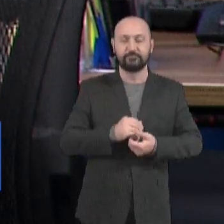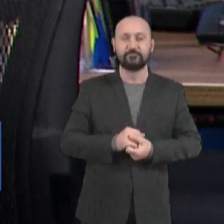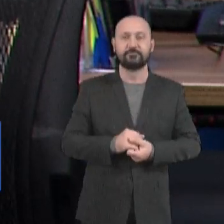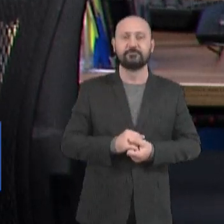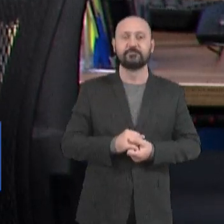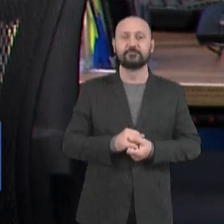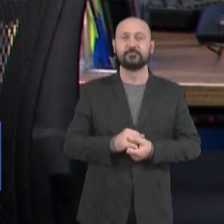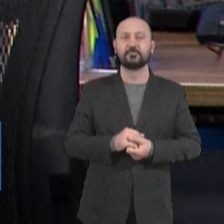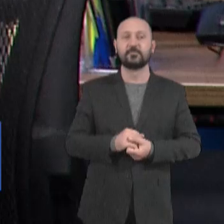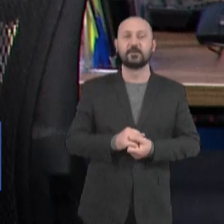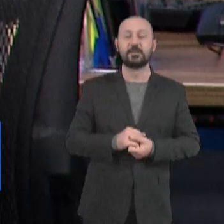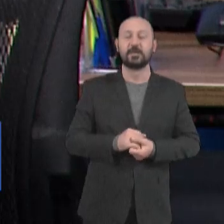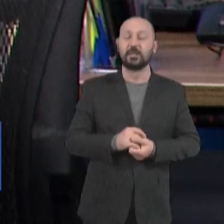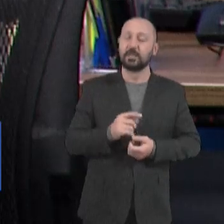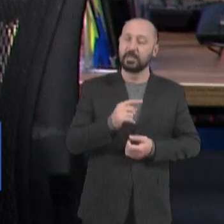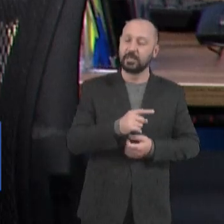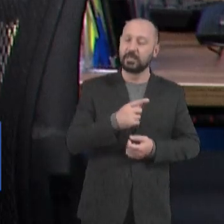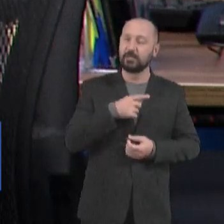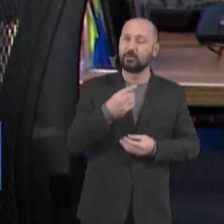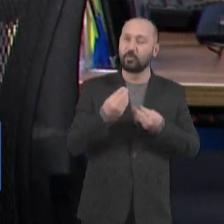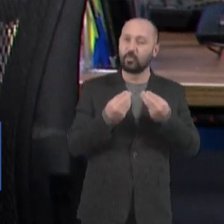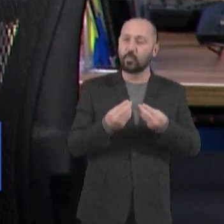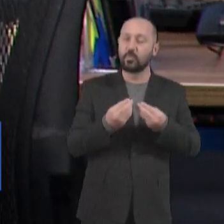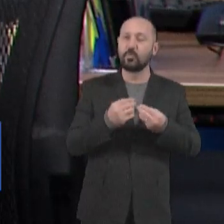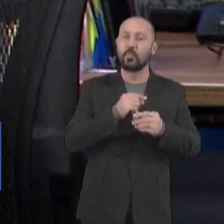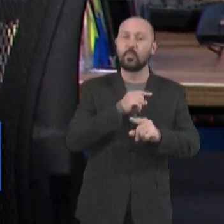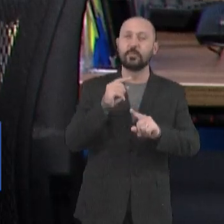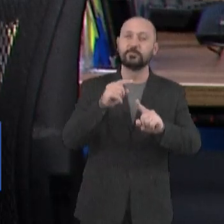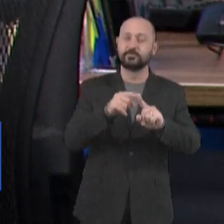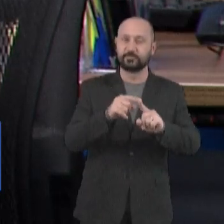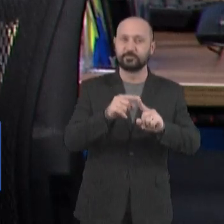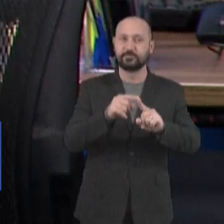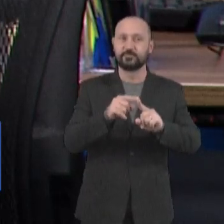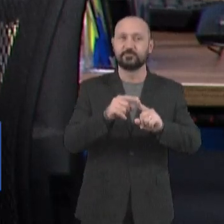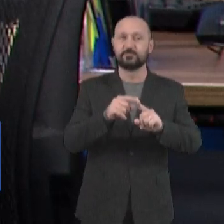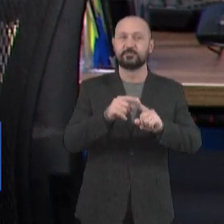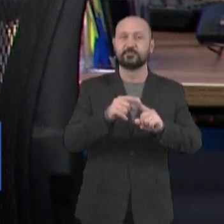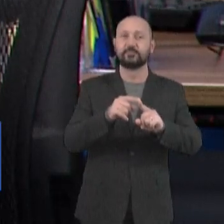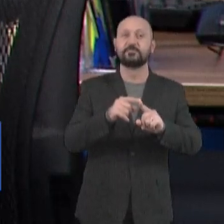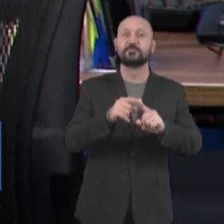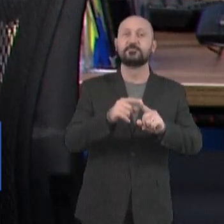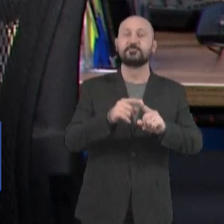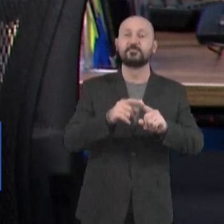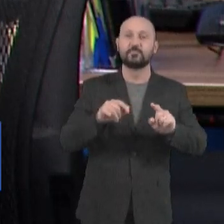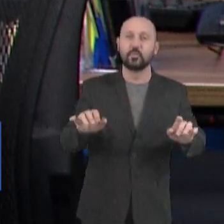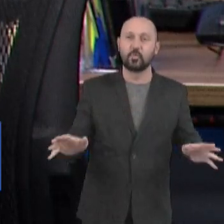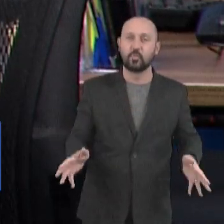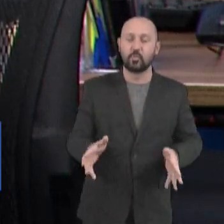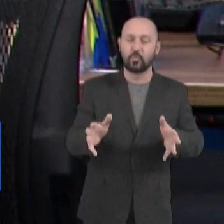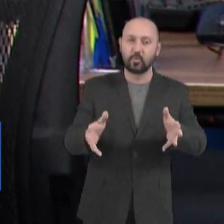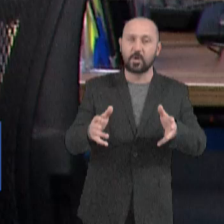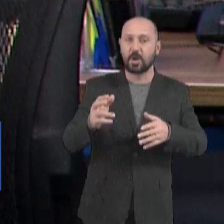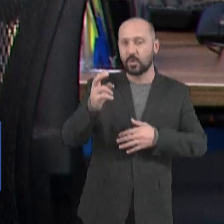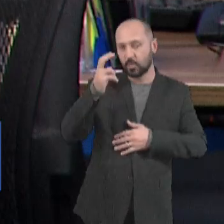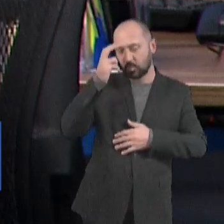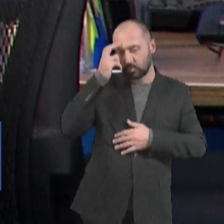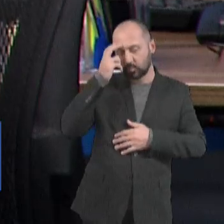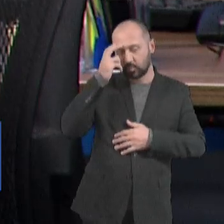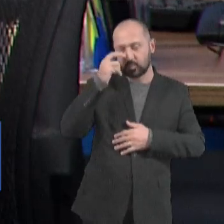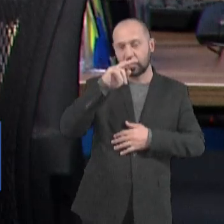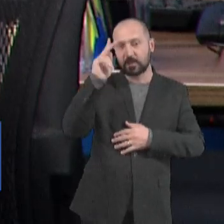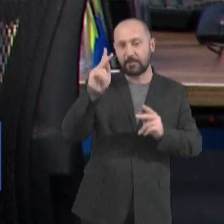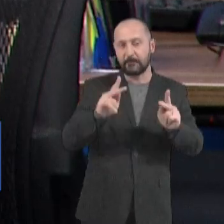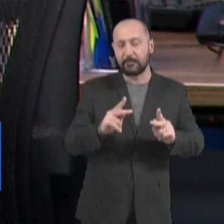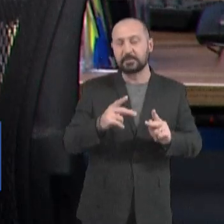Paz. O Instituto, como missão, a missão de promover a cultura da